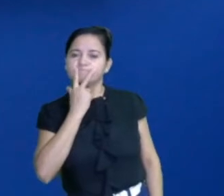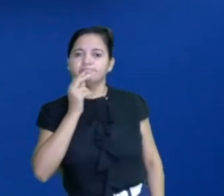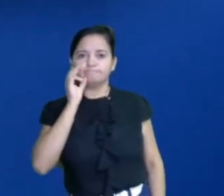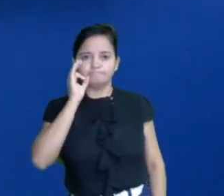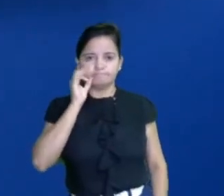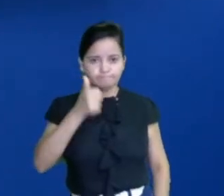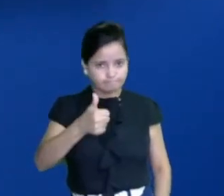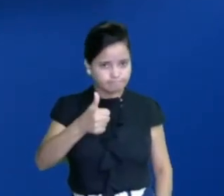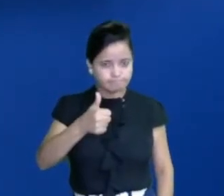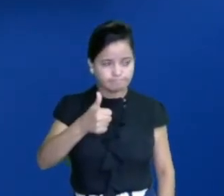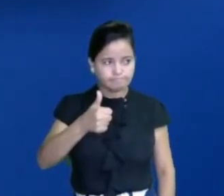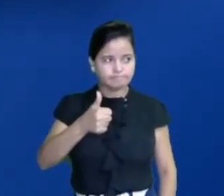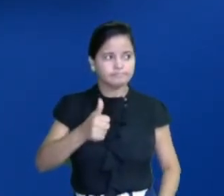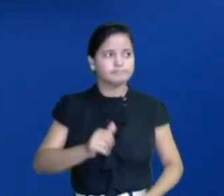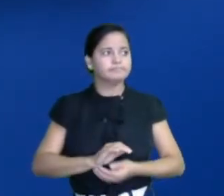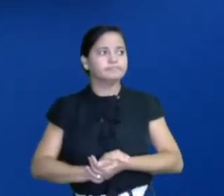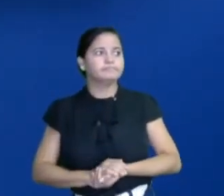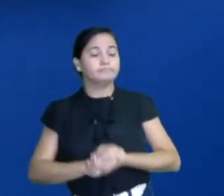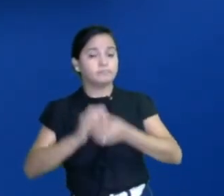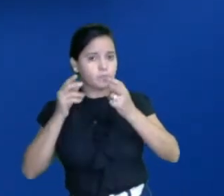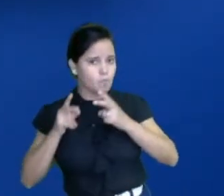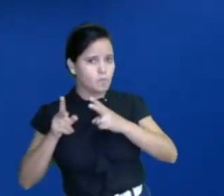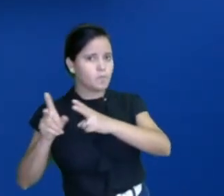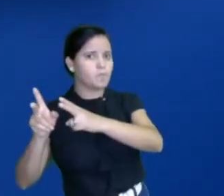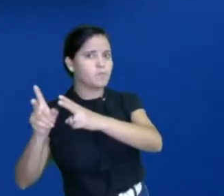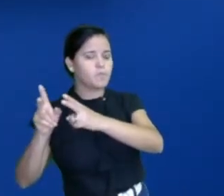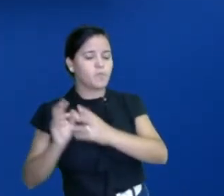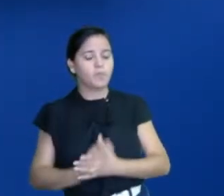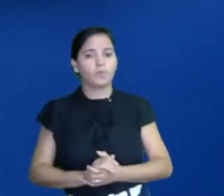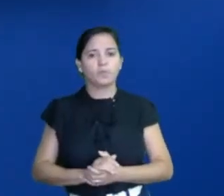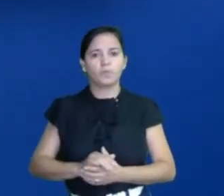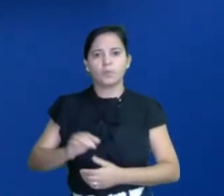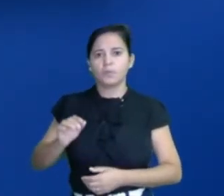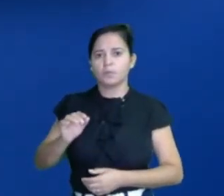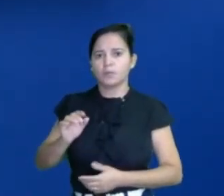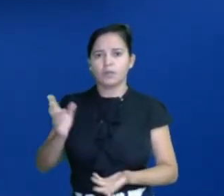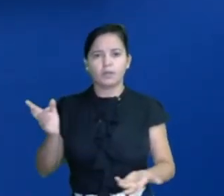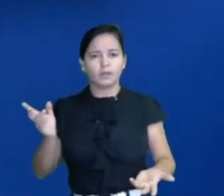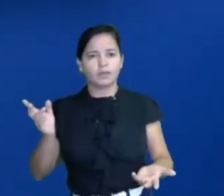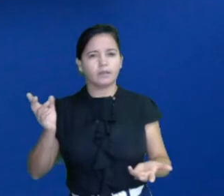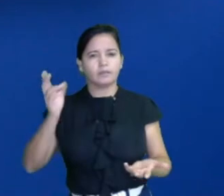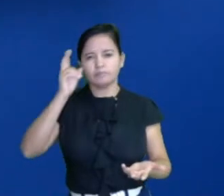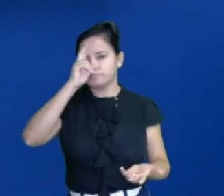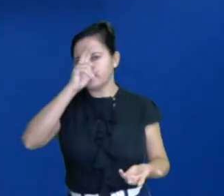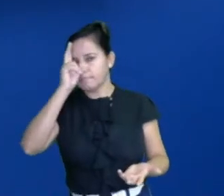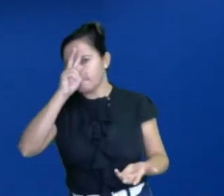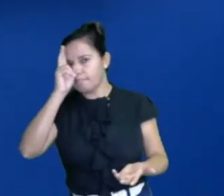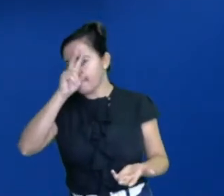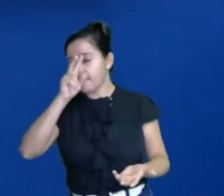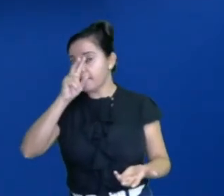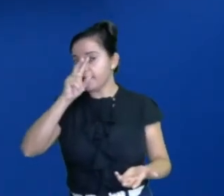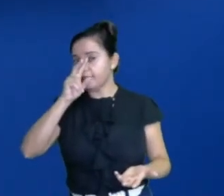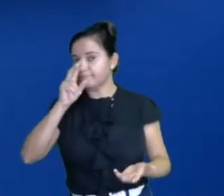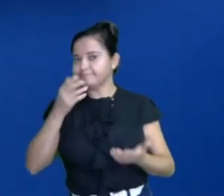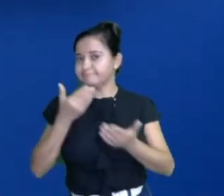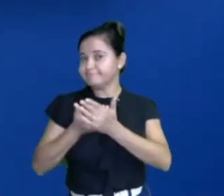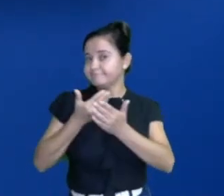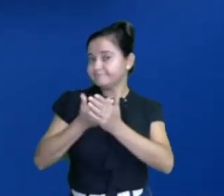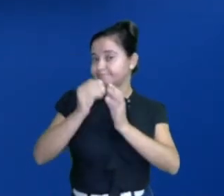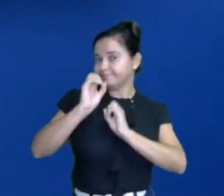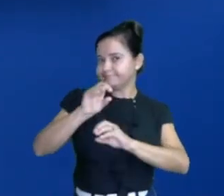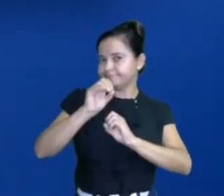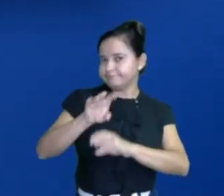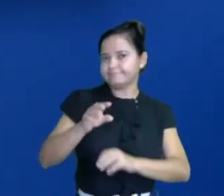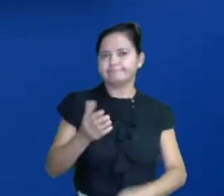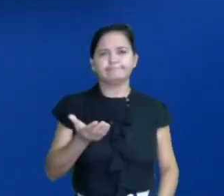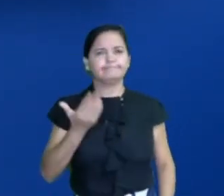Antão. Beleza? Prosseguindo. Revisão da aula. Vamos revisar o que a gente deu hoje? Vamos